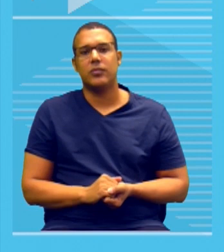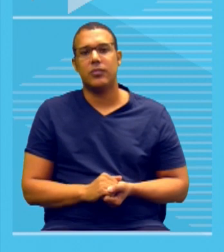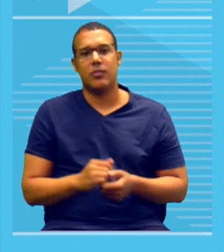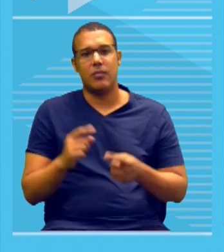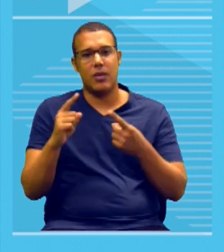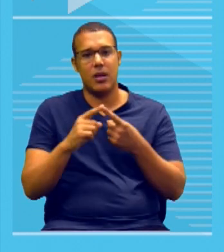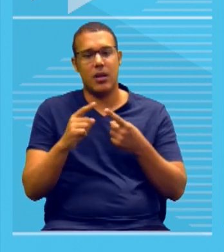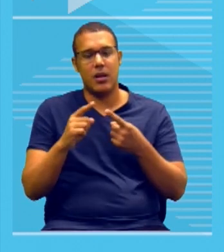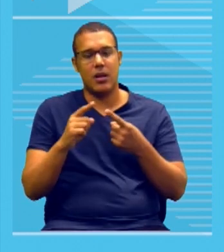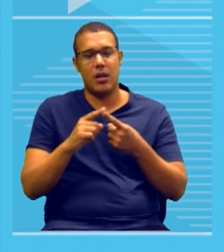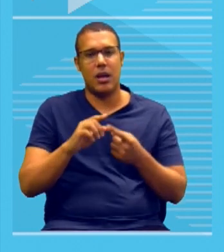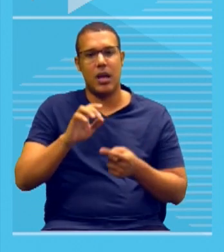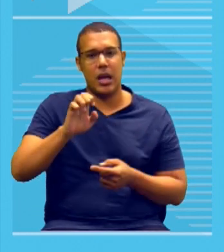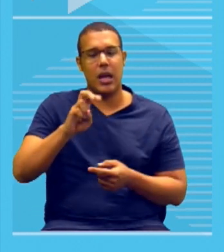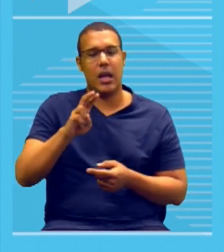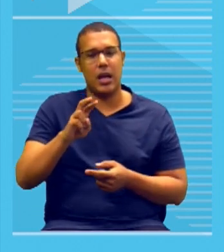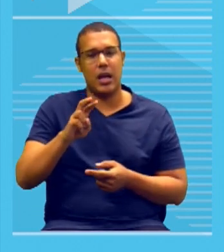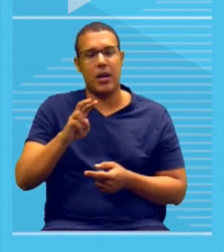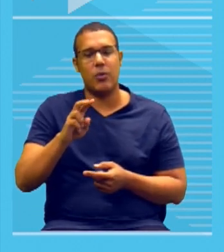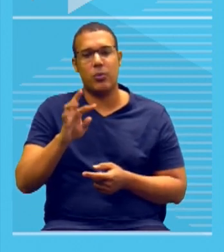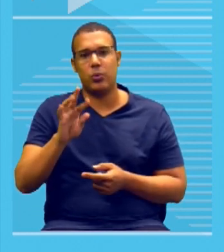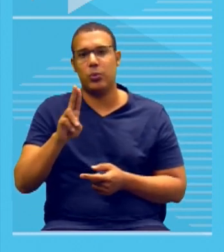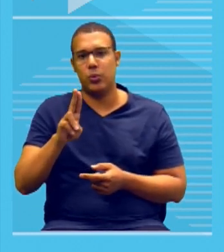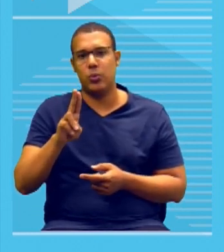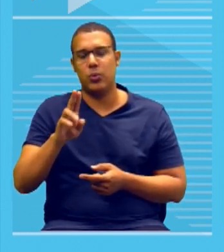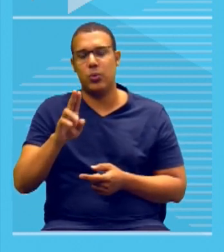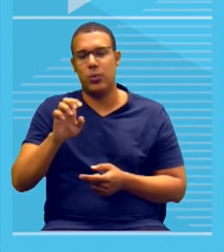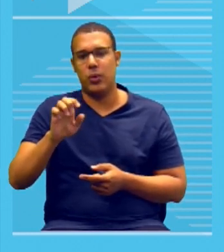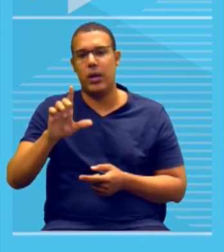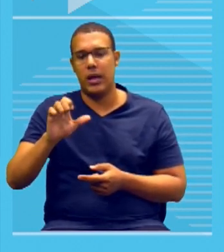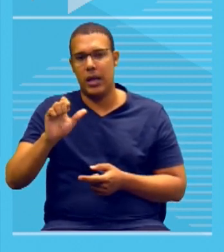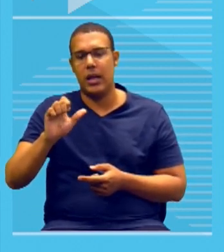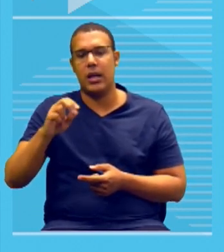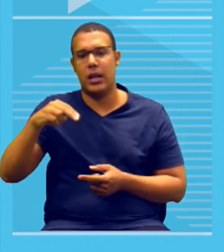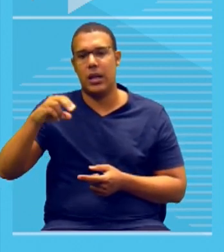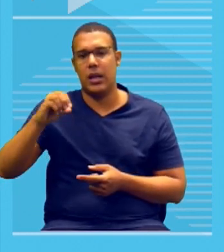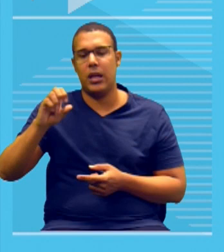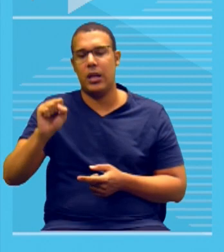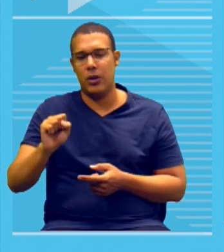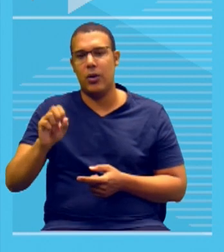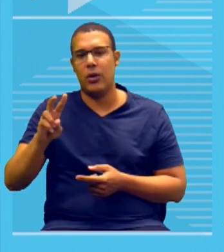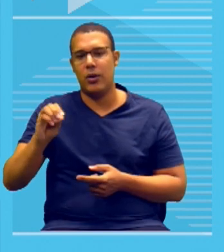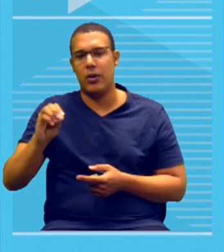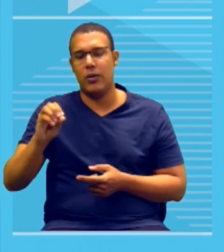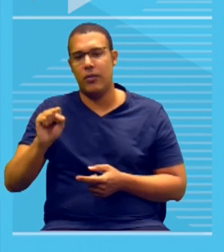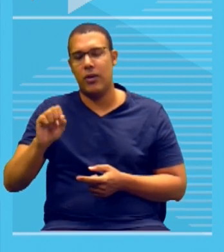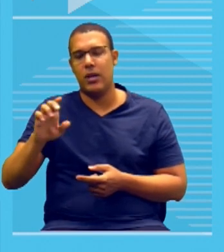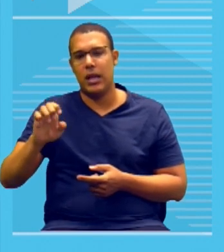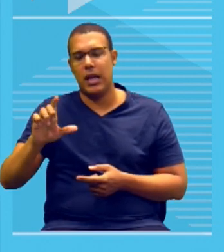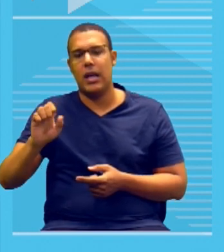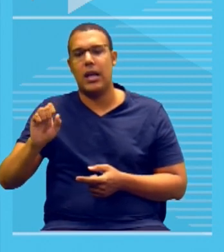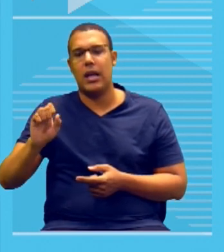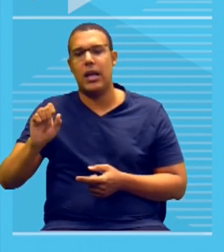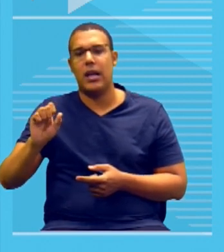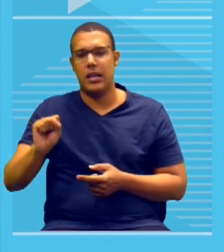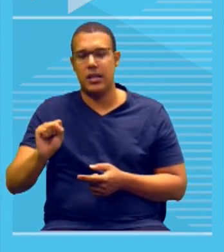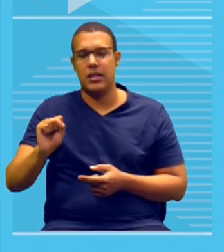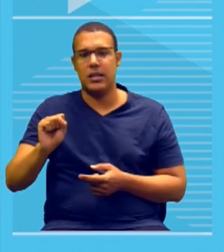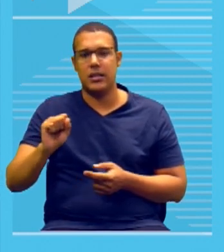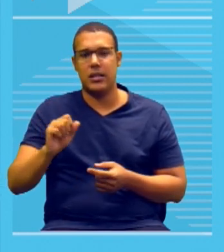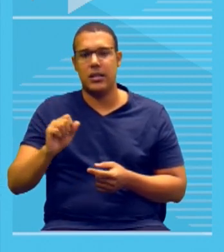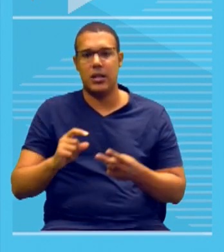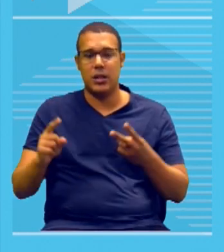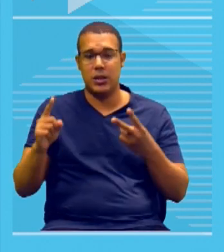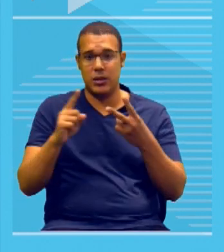retos eu tu ele nós vós eles os pronomes oblíquos eles se